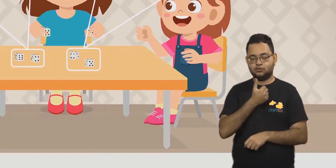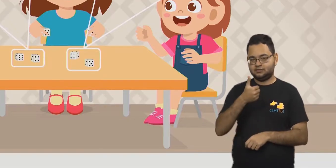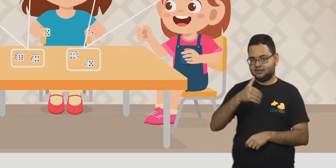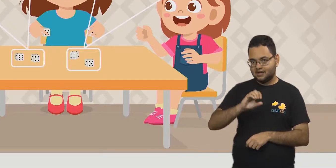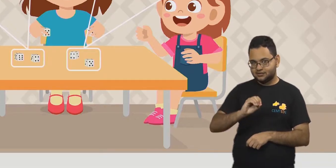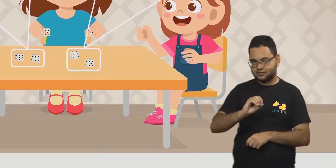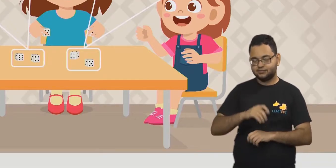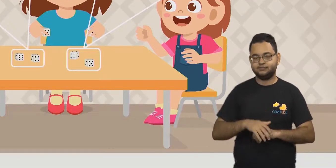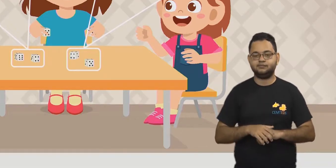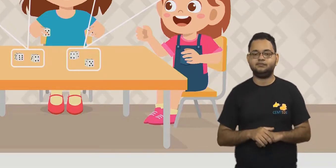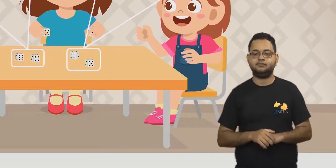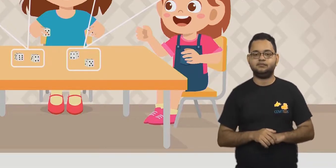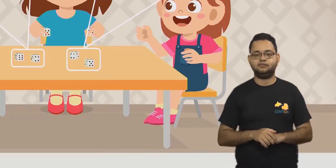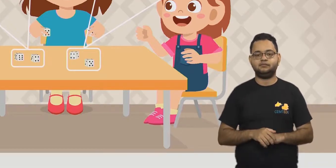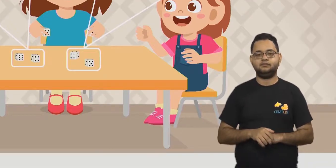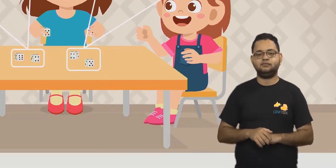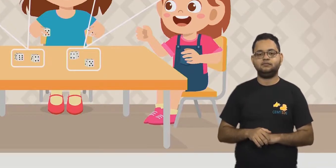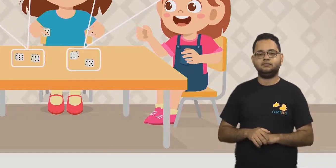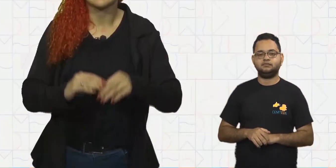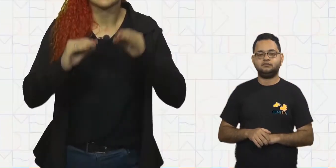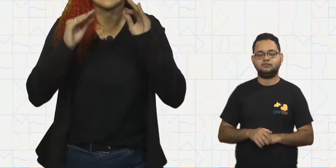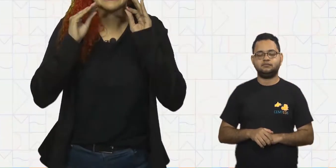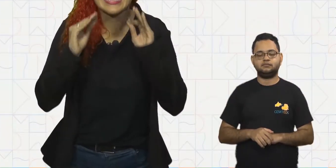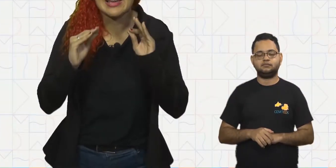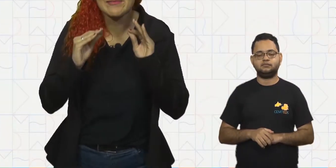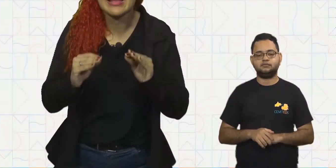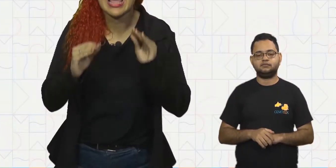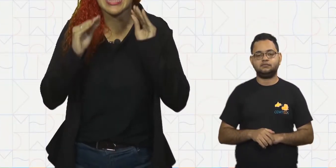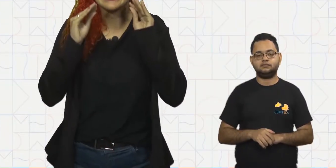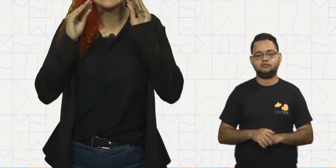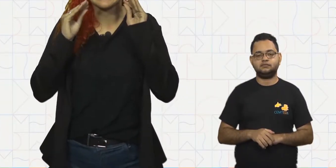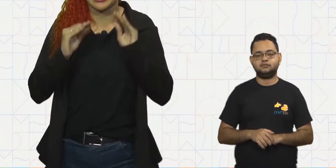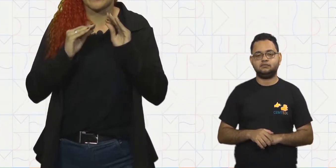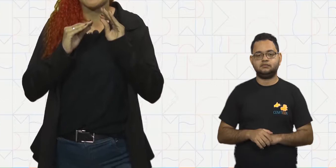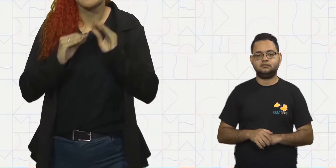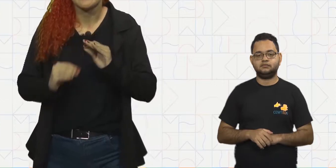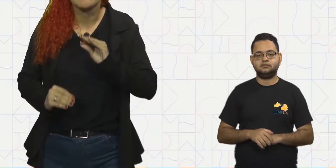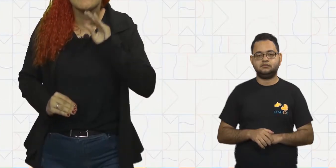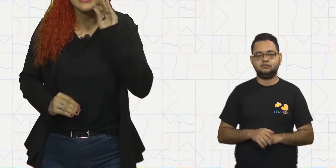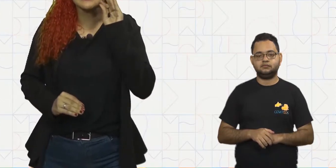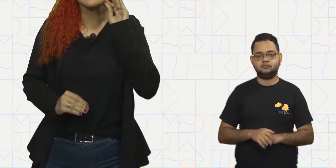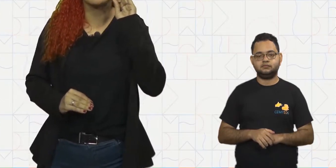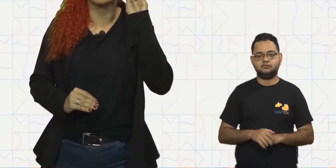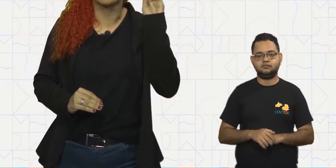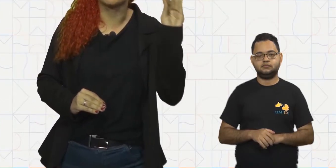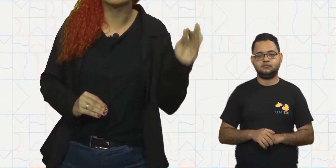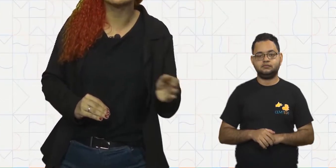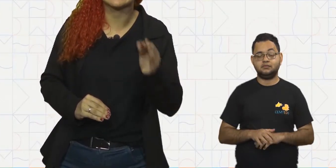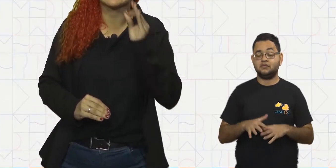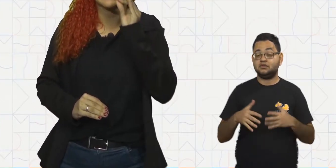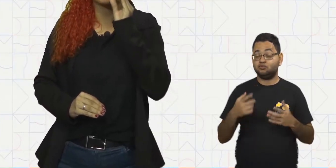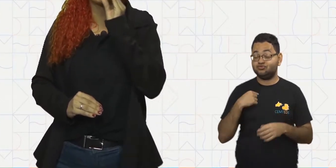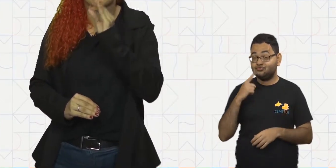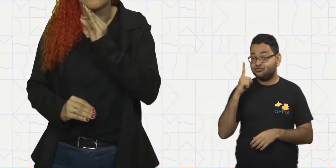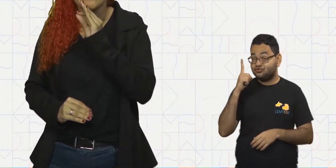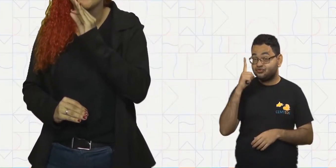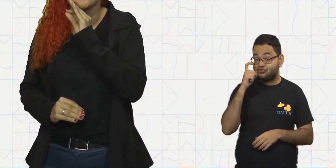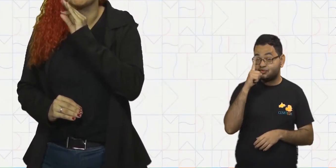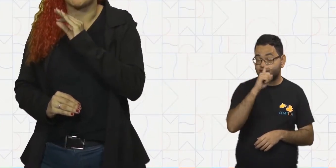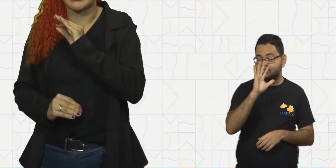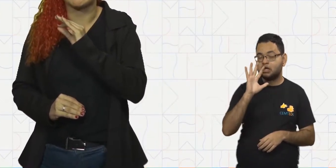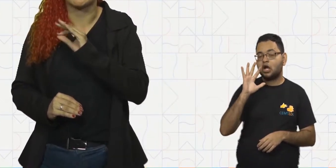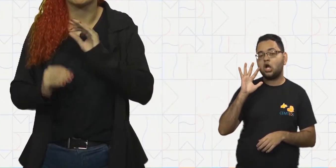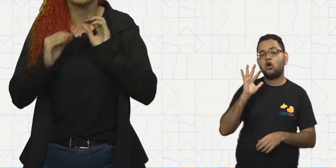resultam no número 10 a E então bem como seria